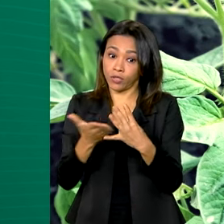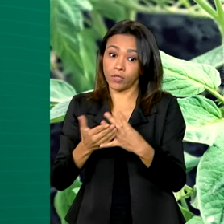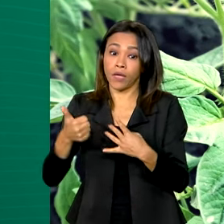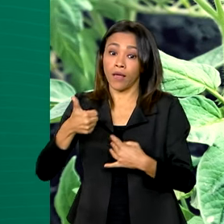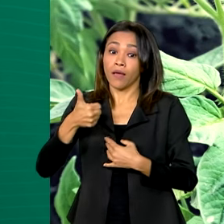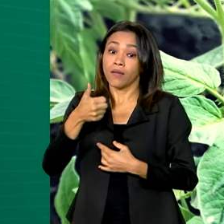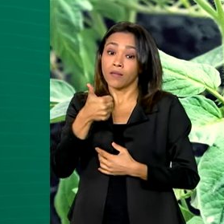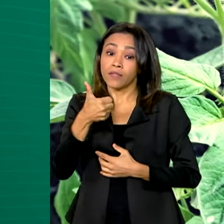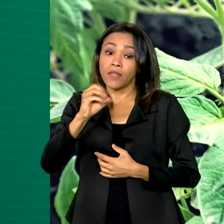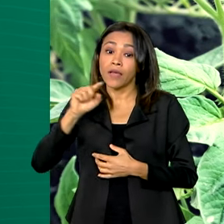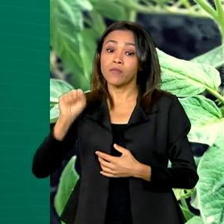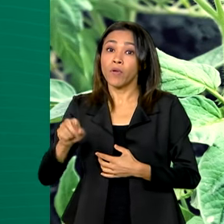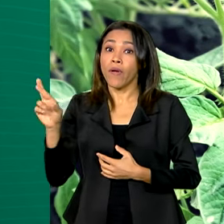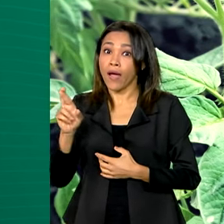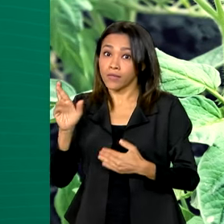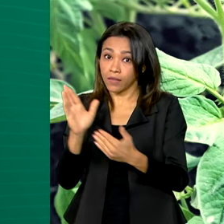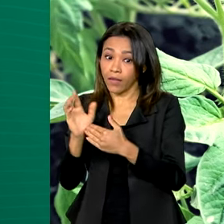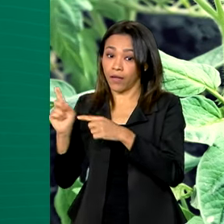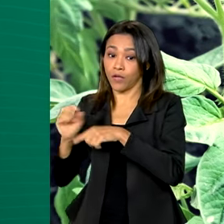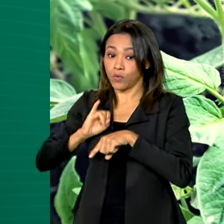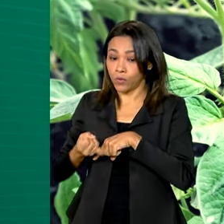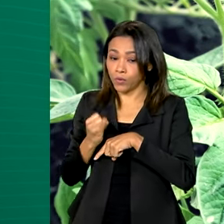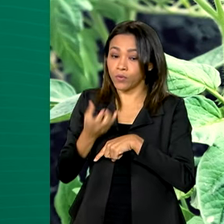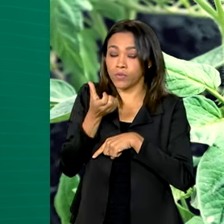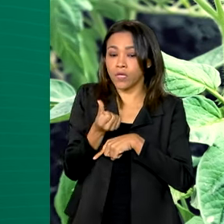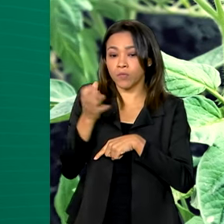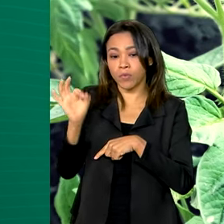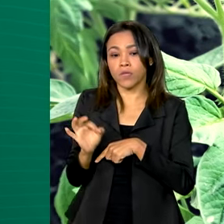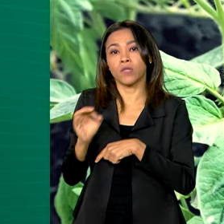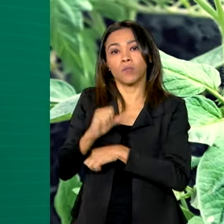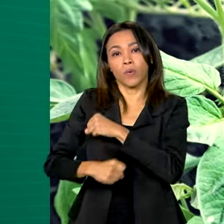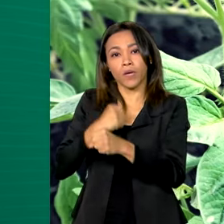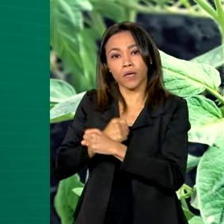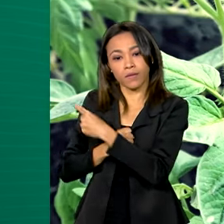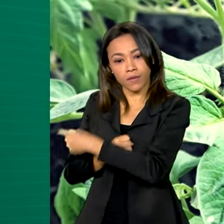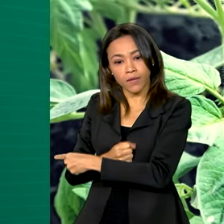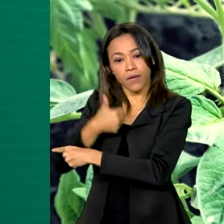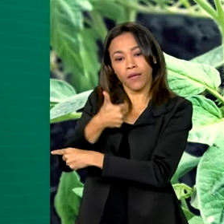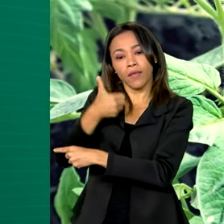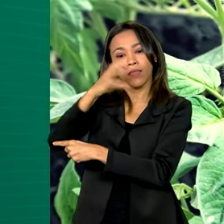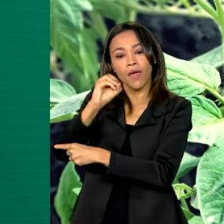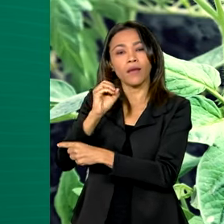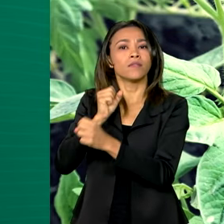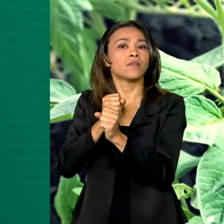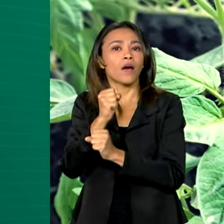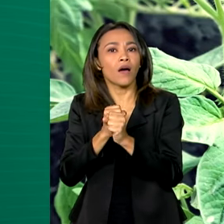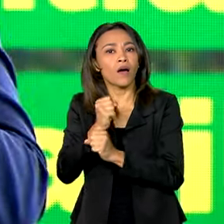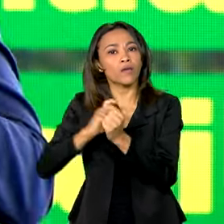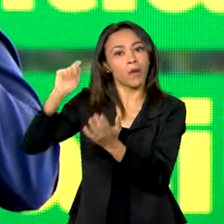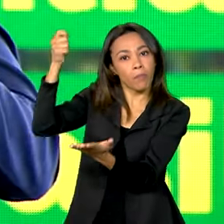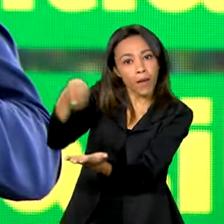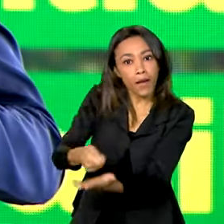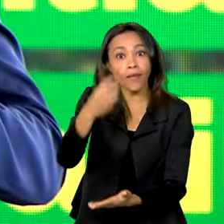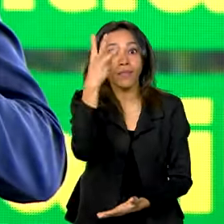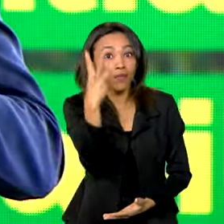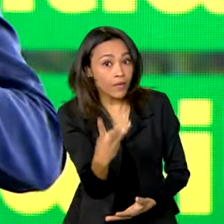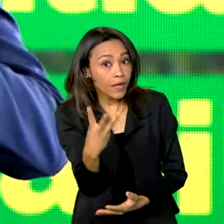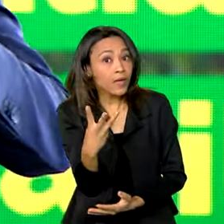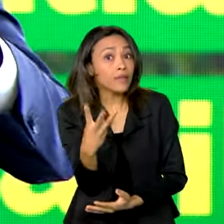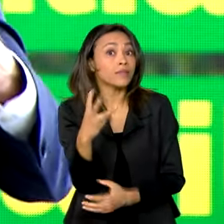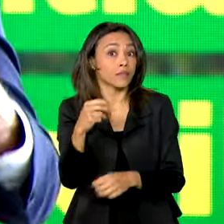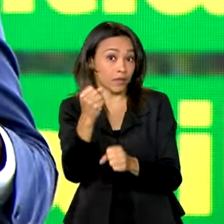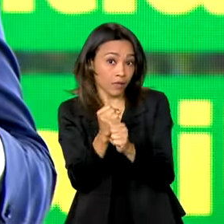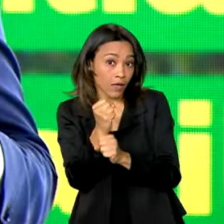reais, taxa de juros de 6% ao ano e 10 anos para pagar, com 3 anos de carência. A perspectiva